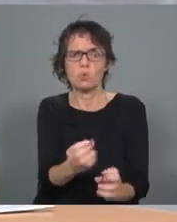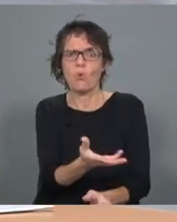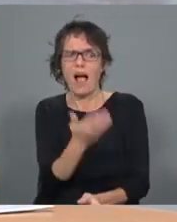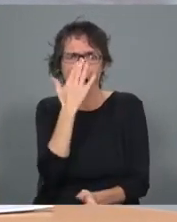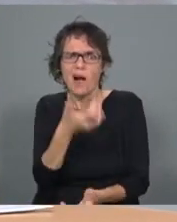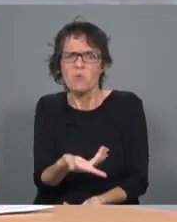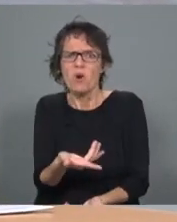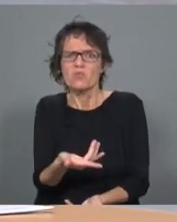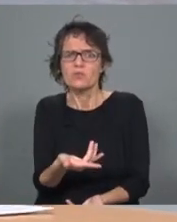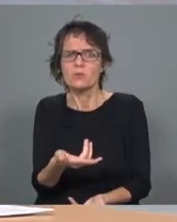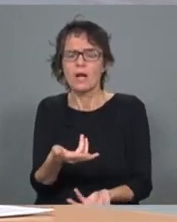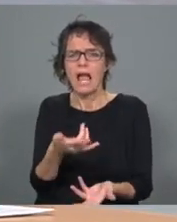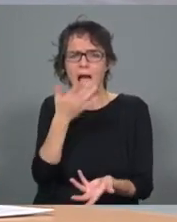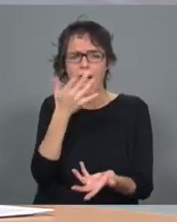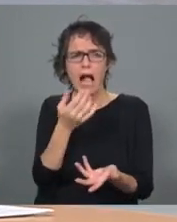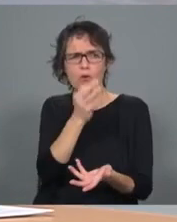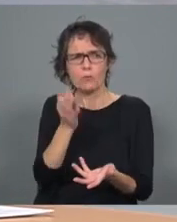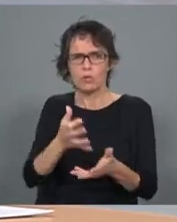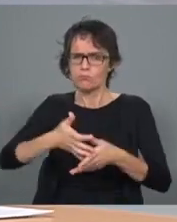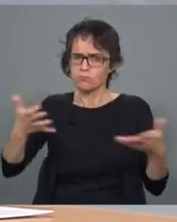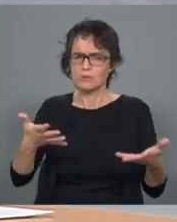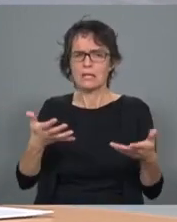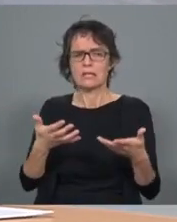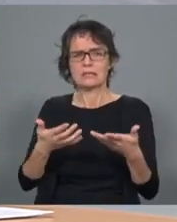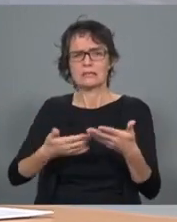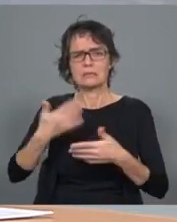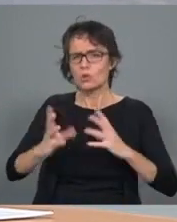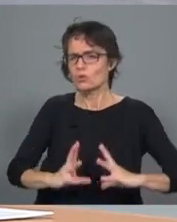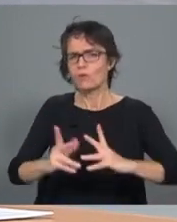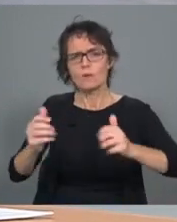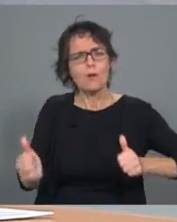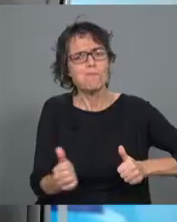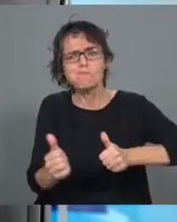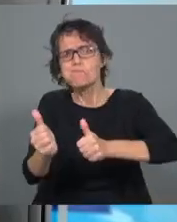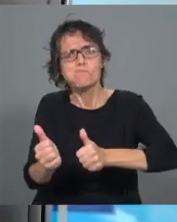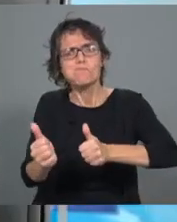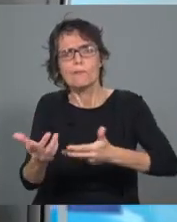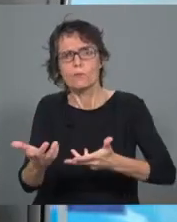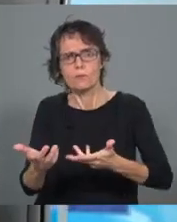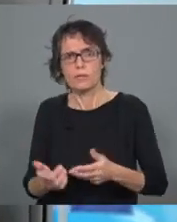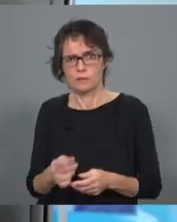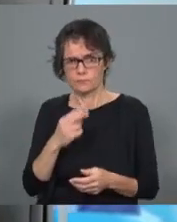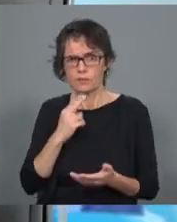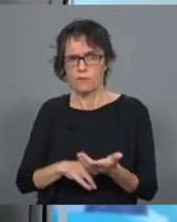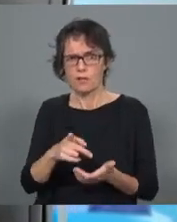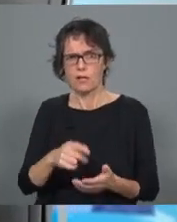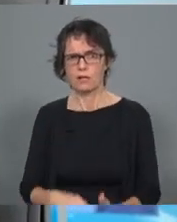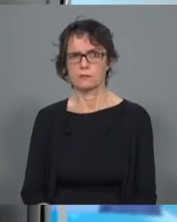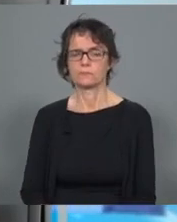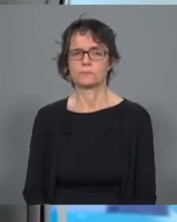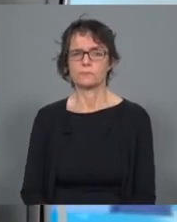uma percentagem grande da população a ficar fora do desenvolvimento. Pois, eu não conheço bem,